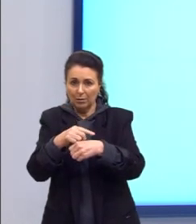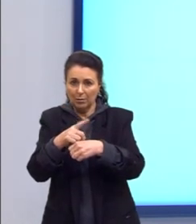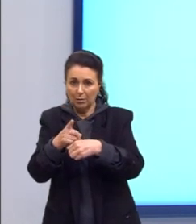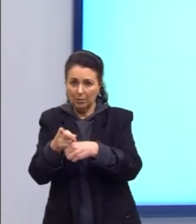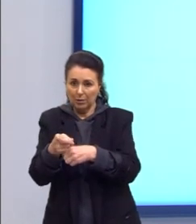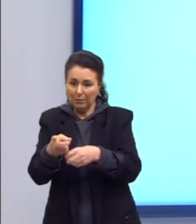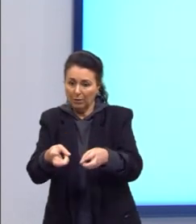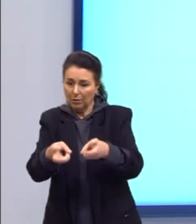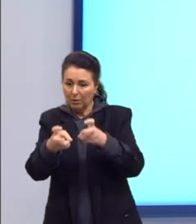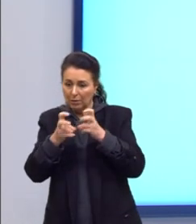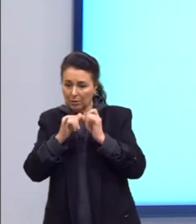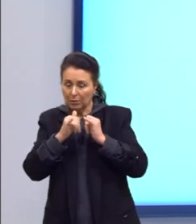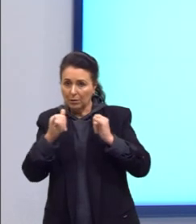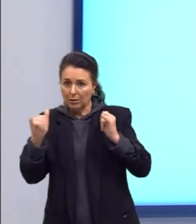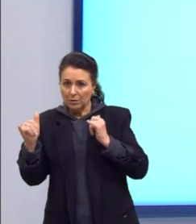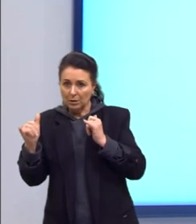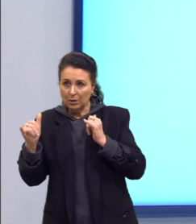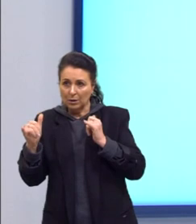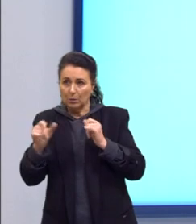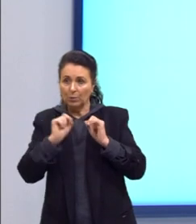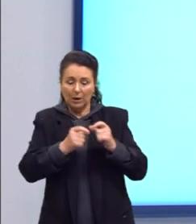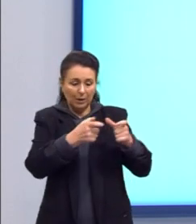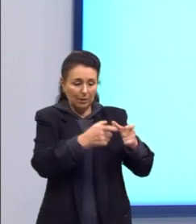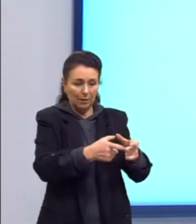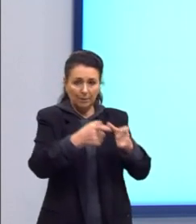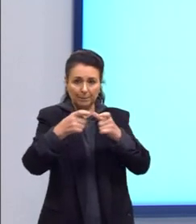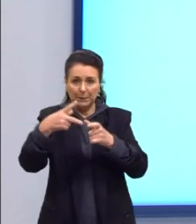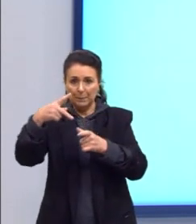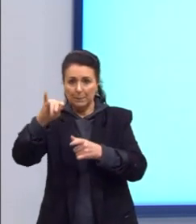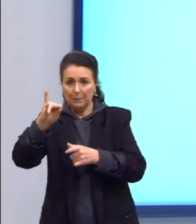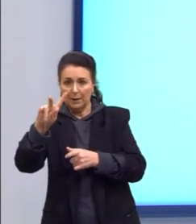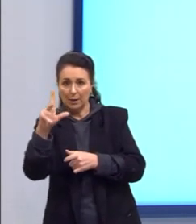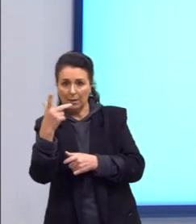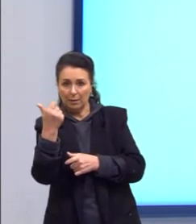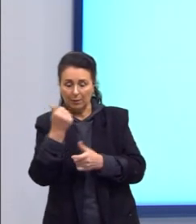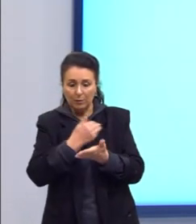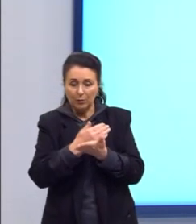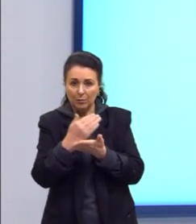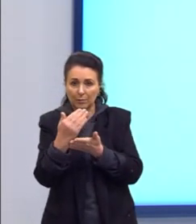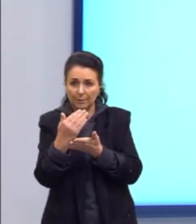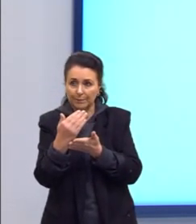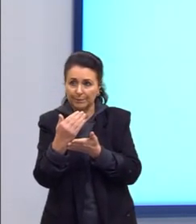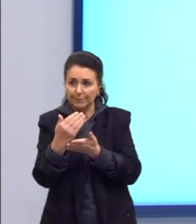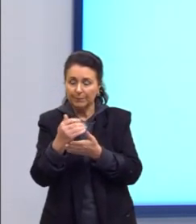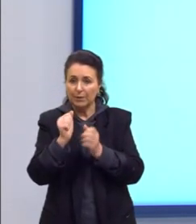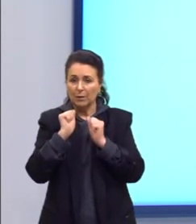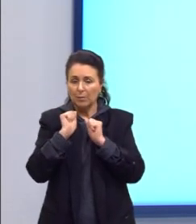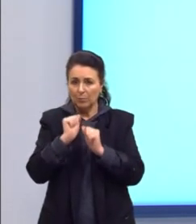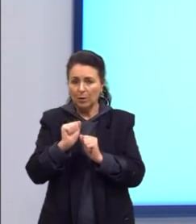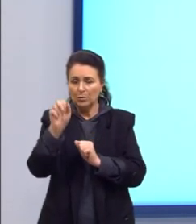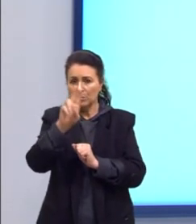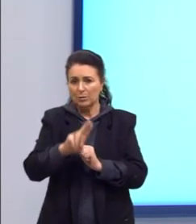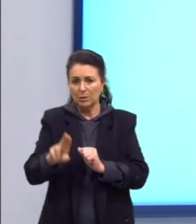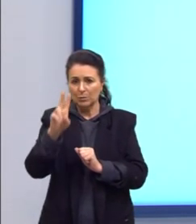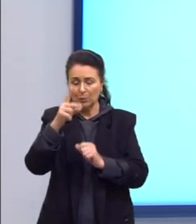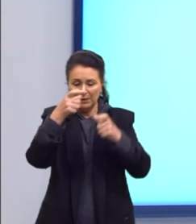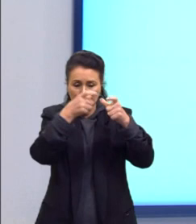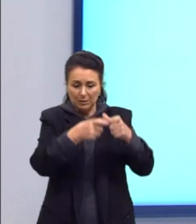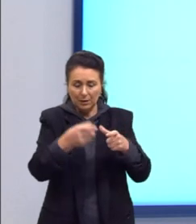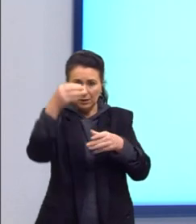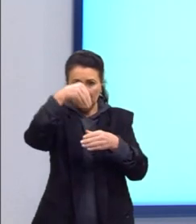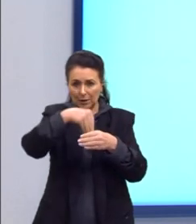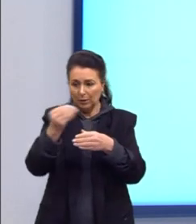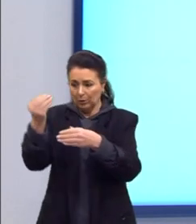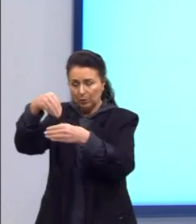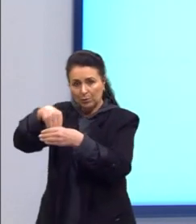elétrica que está sendo gerado pelas pilhas tá vejam que a gente poderia simplesmente colocar né duas princesas aqui dentro mas